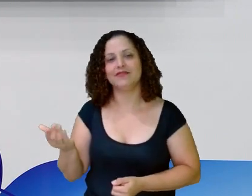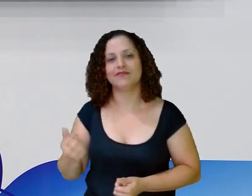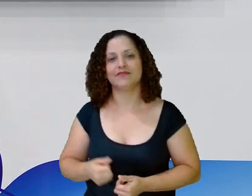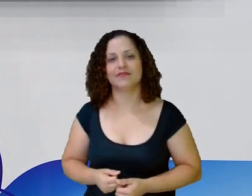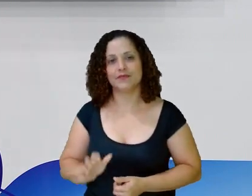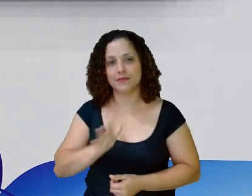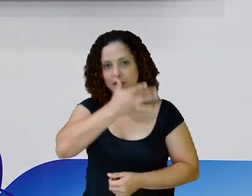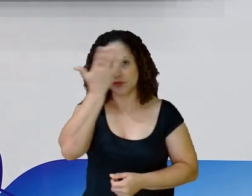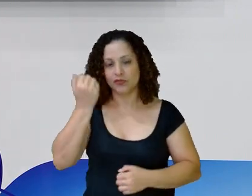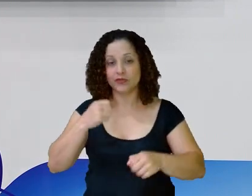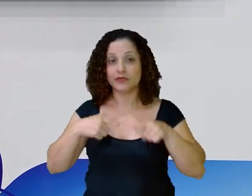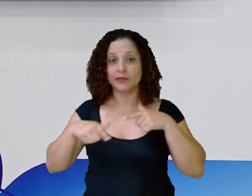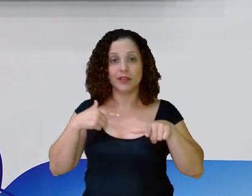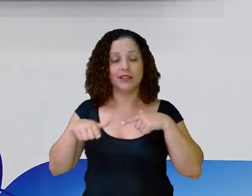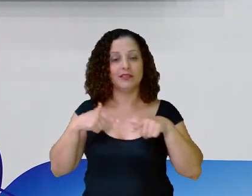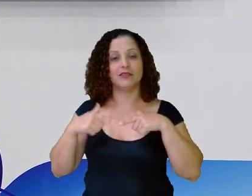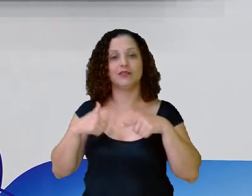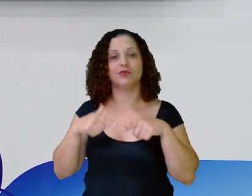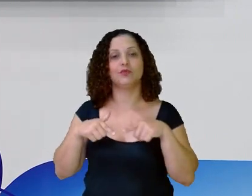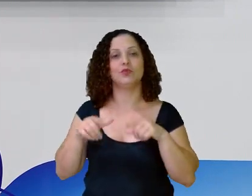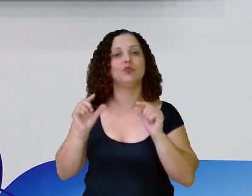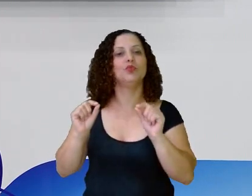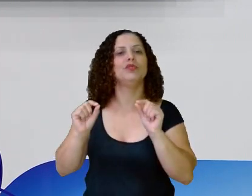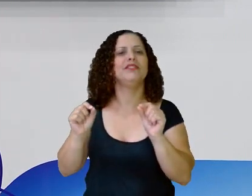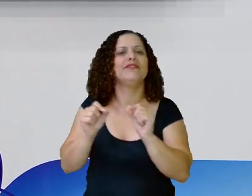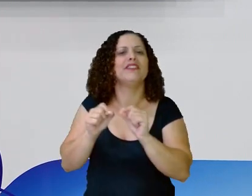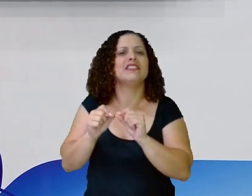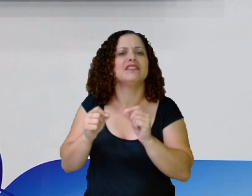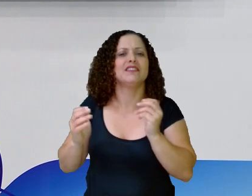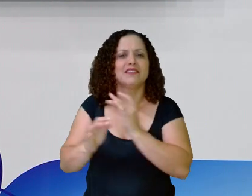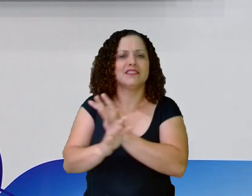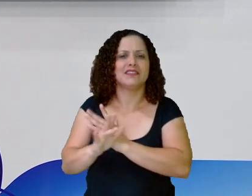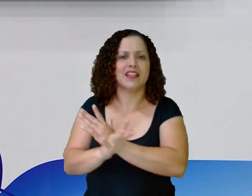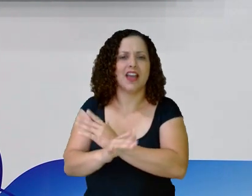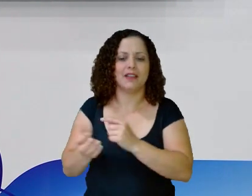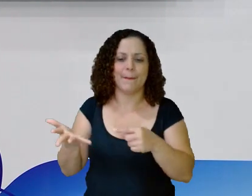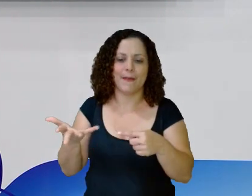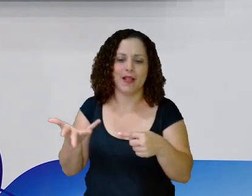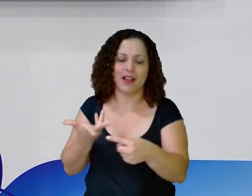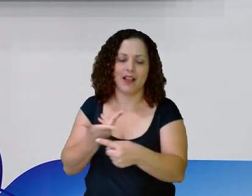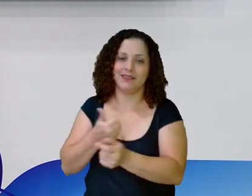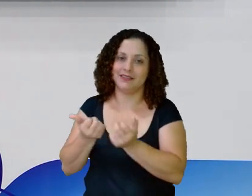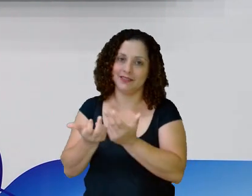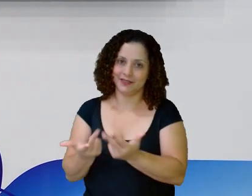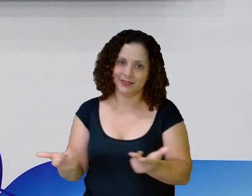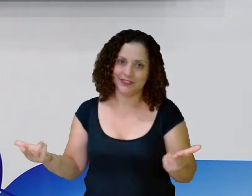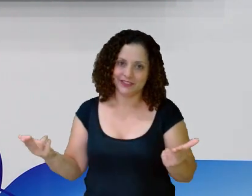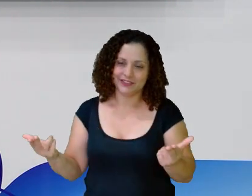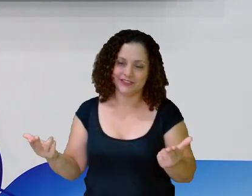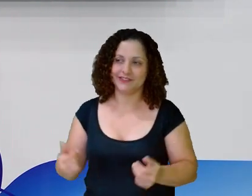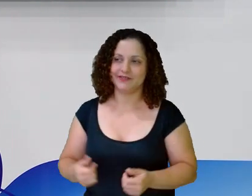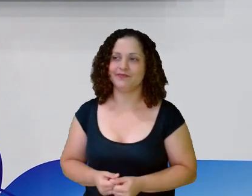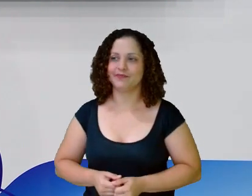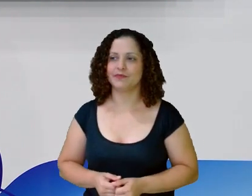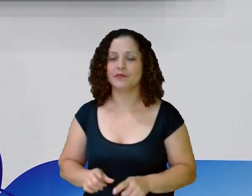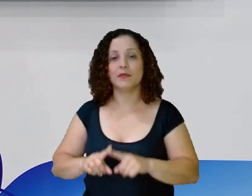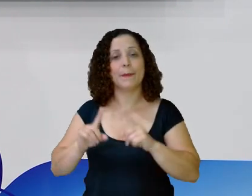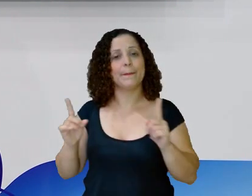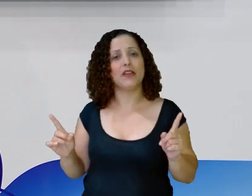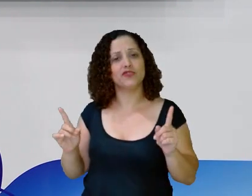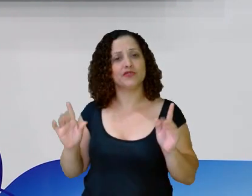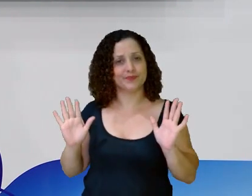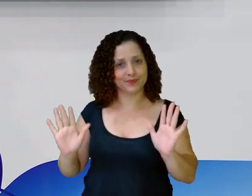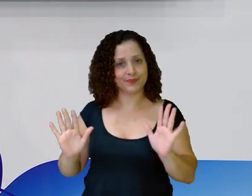trabalhando, as pessoas vão fazer o que nas cidades? Tem muita coisa, né? Mas aí já colocou aqui como